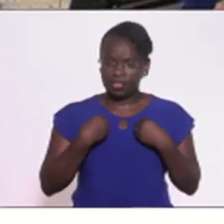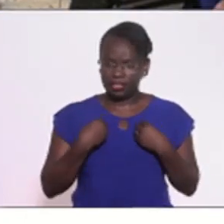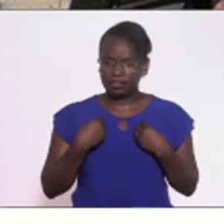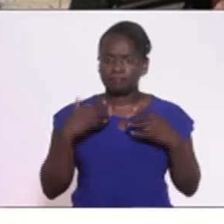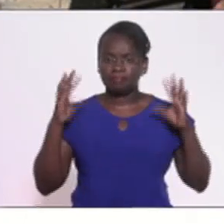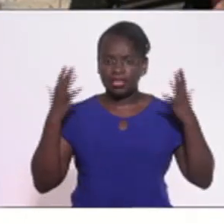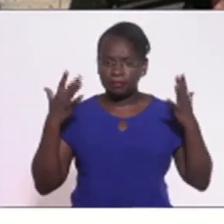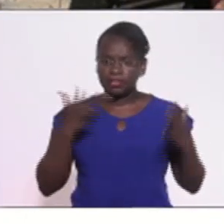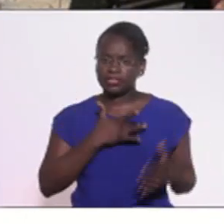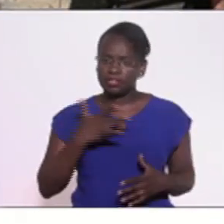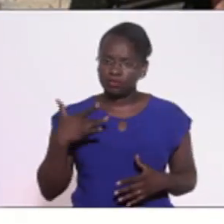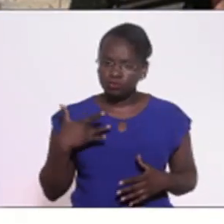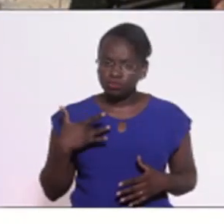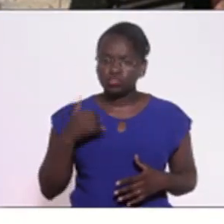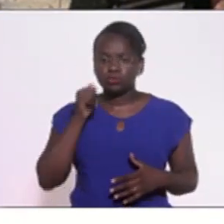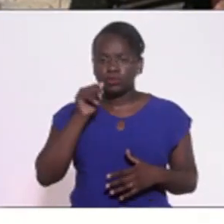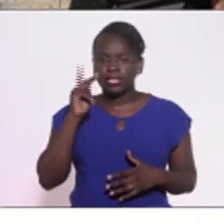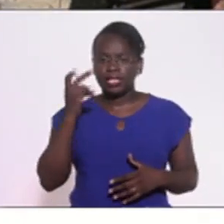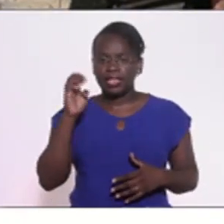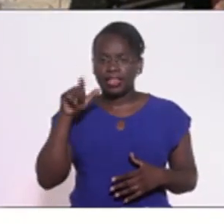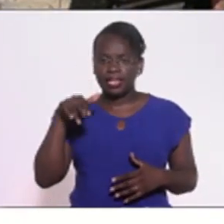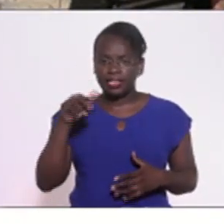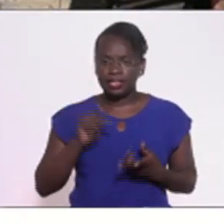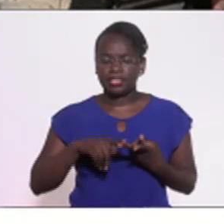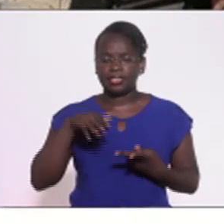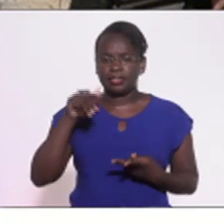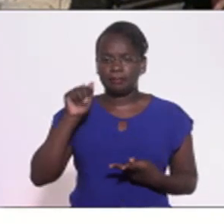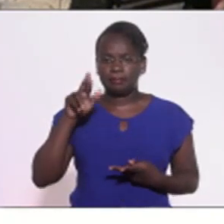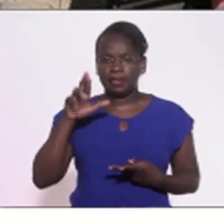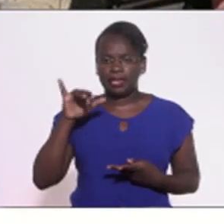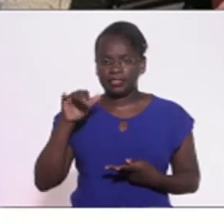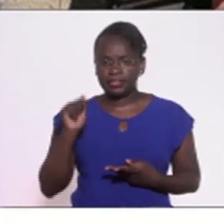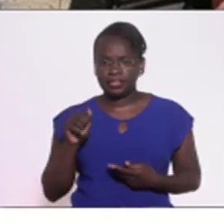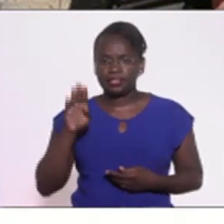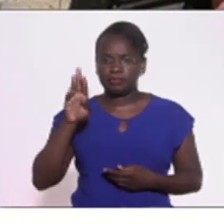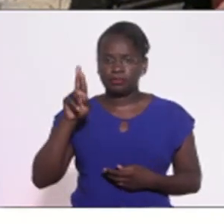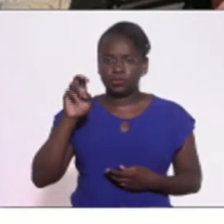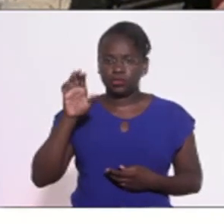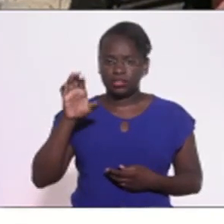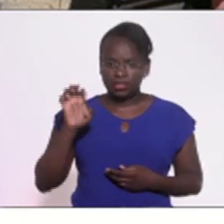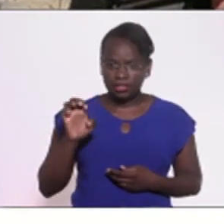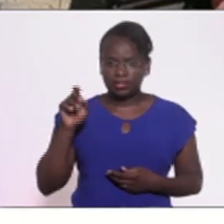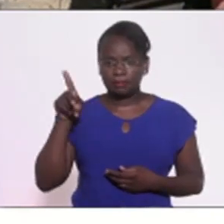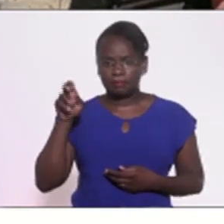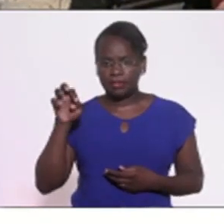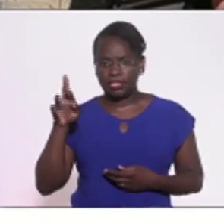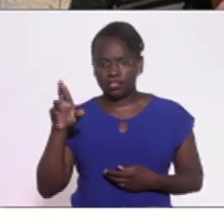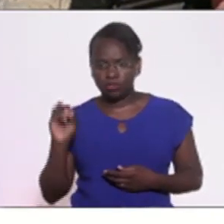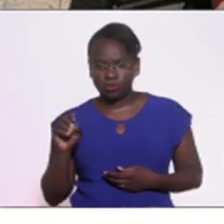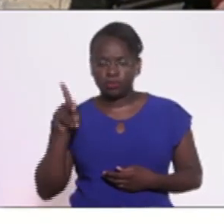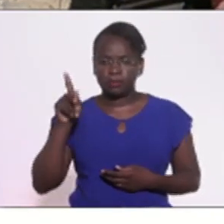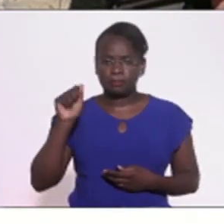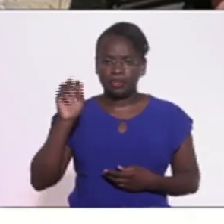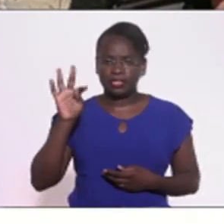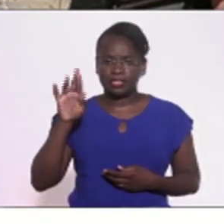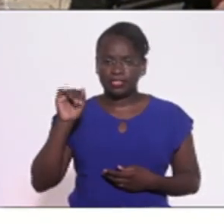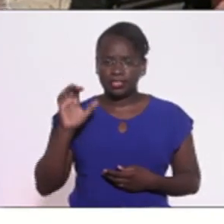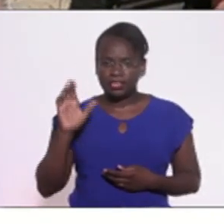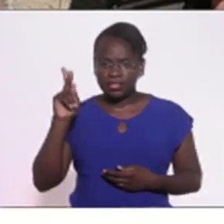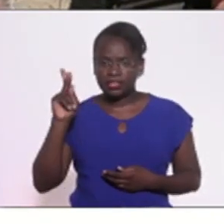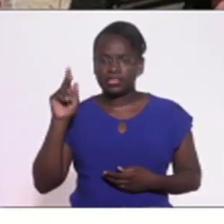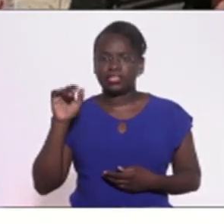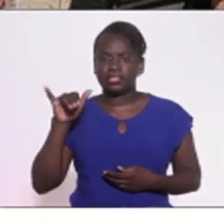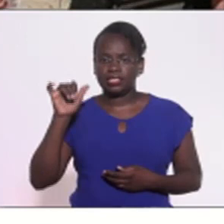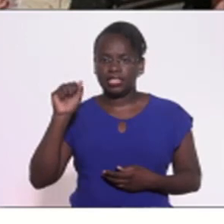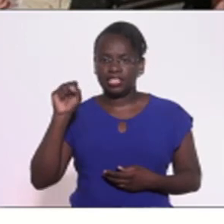Parabéns, saúde, a dona Helena, a Márcia, ao Bruce, ao Pedro, ao Patrick e a Yasmin. E a todos os